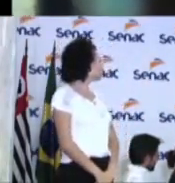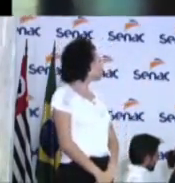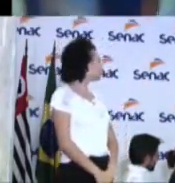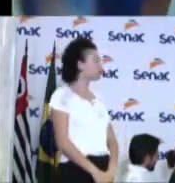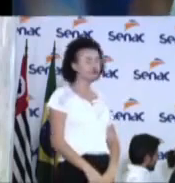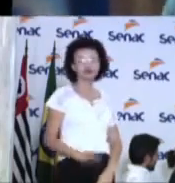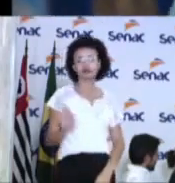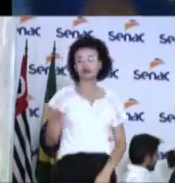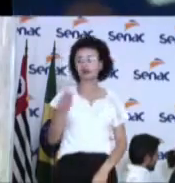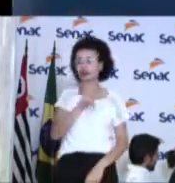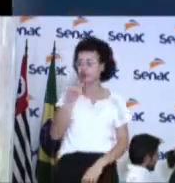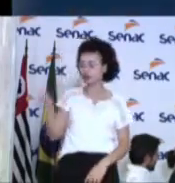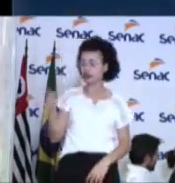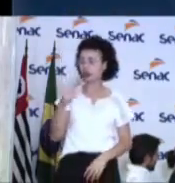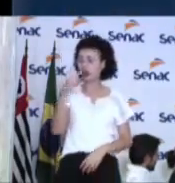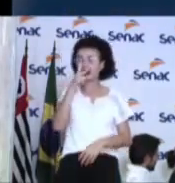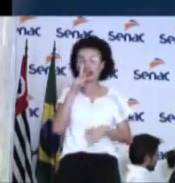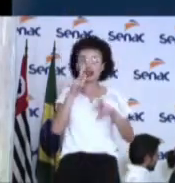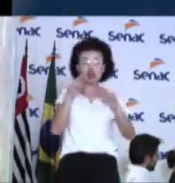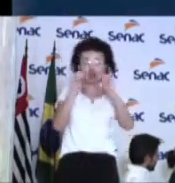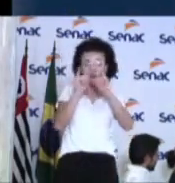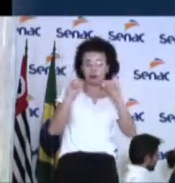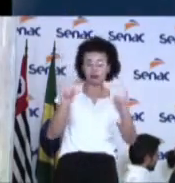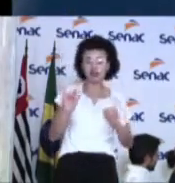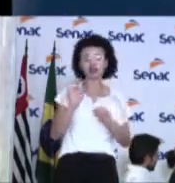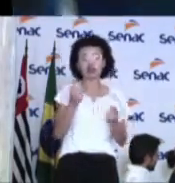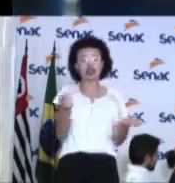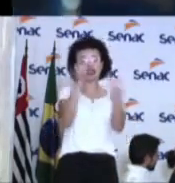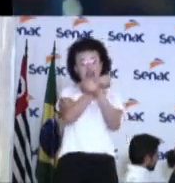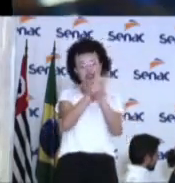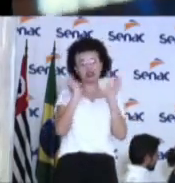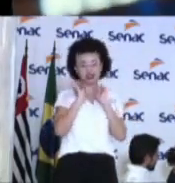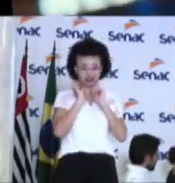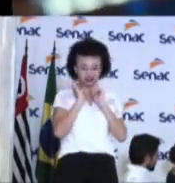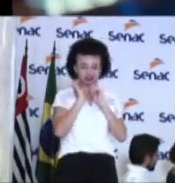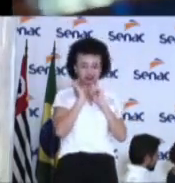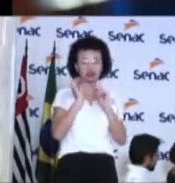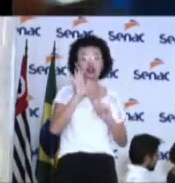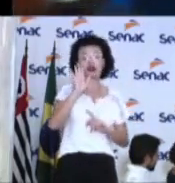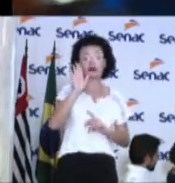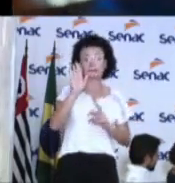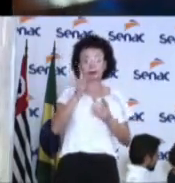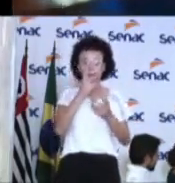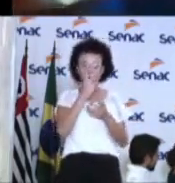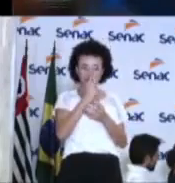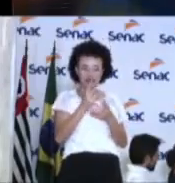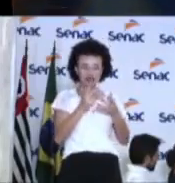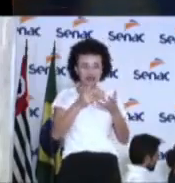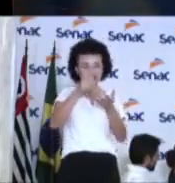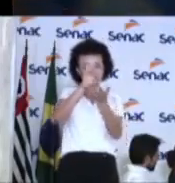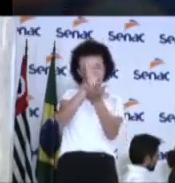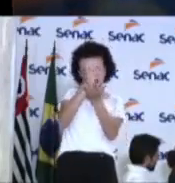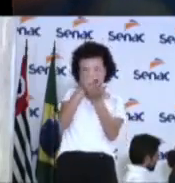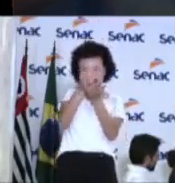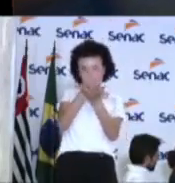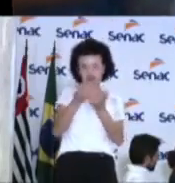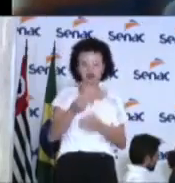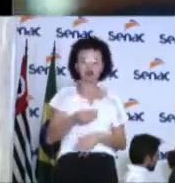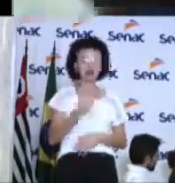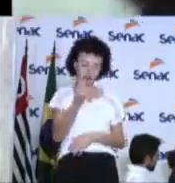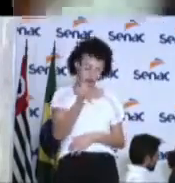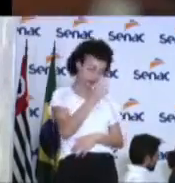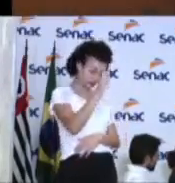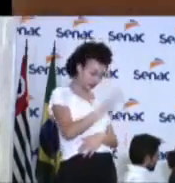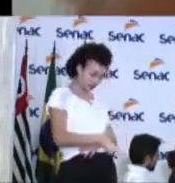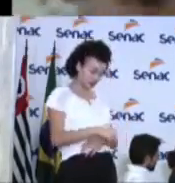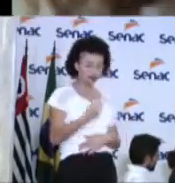Oi, professora, o meu tá igual ao de comercial, só que ao contrário, que tá mais a espuma aqui em cima. Vamos tentar negócio... novamente? Vamos tentar novamente. Mas